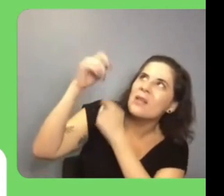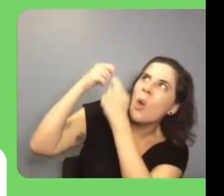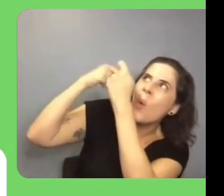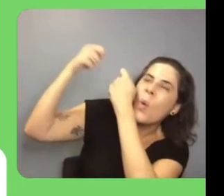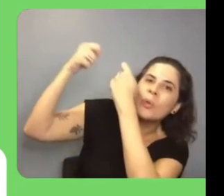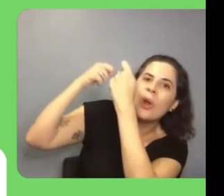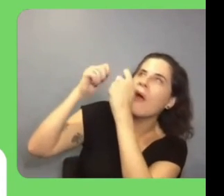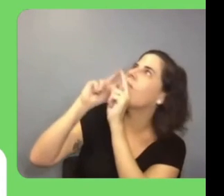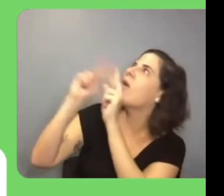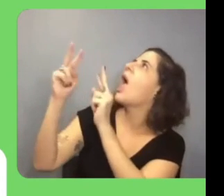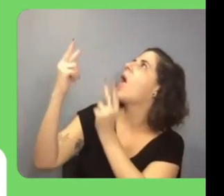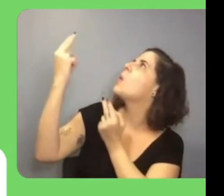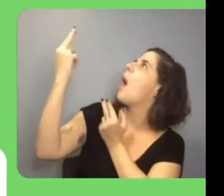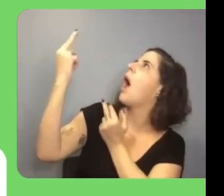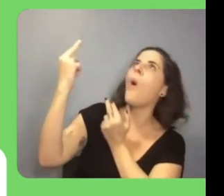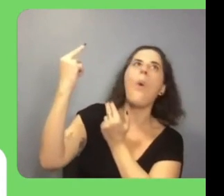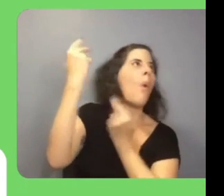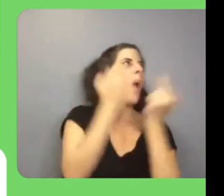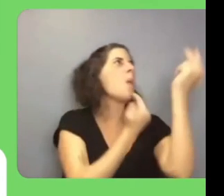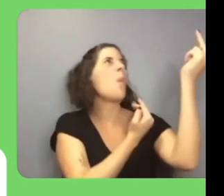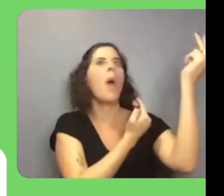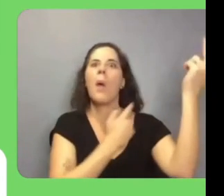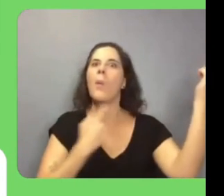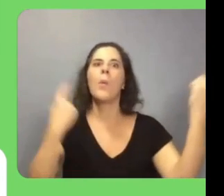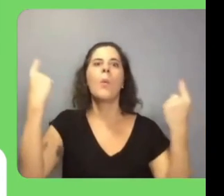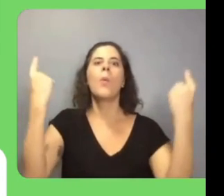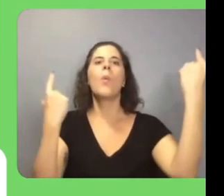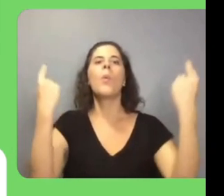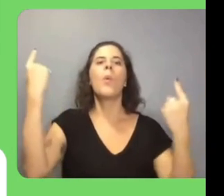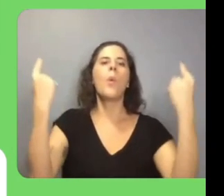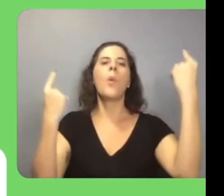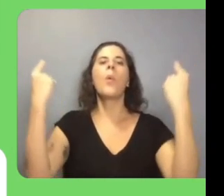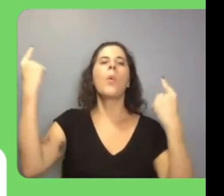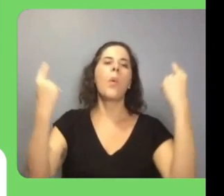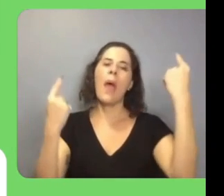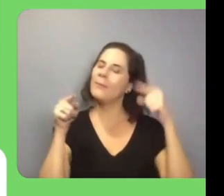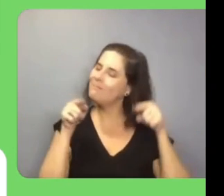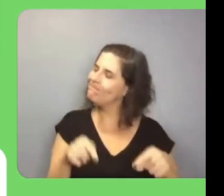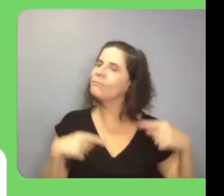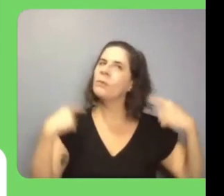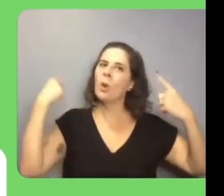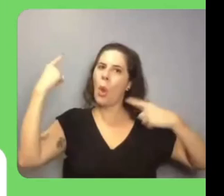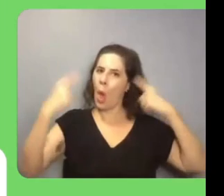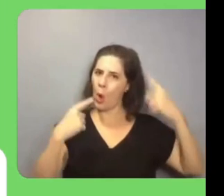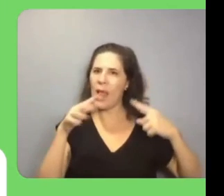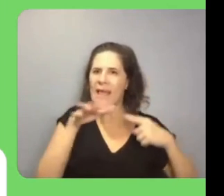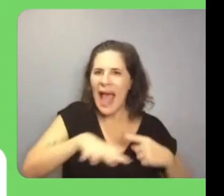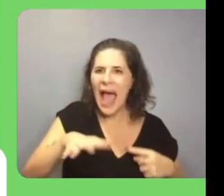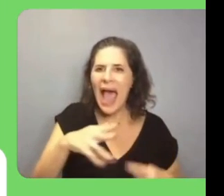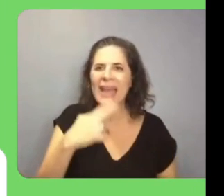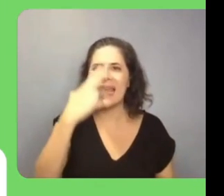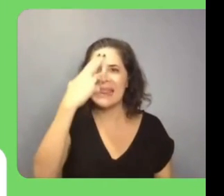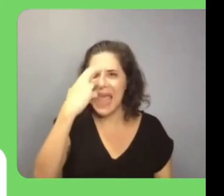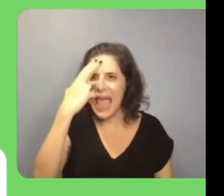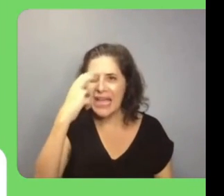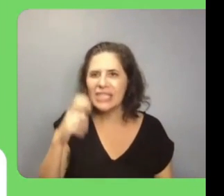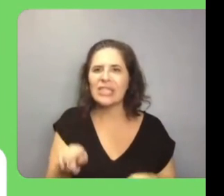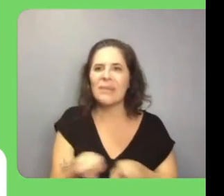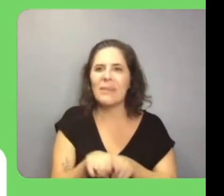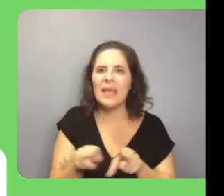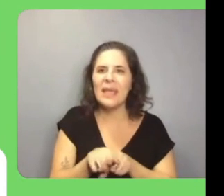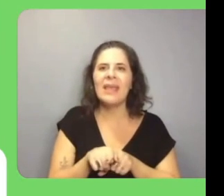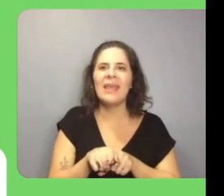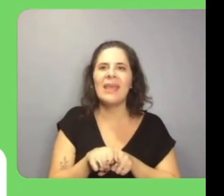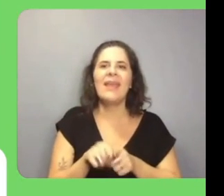entendeu? E aí eu acho que tem uma coisa muito louca, assim, que a gente está dentro desse universo nerd, e gamer, que é, a gente